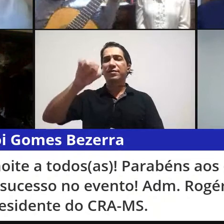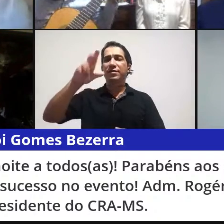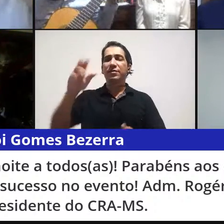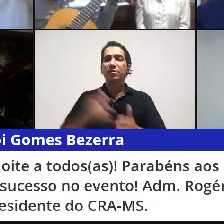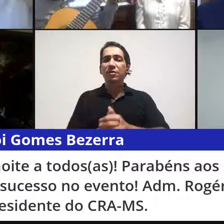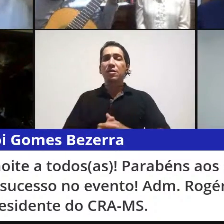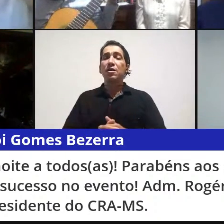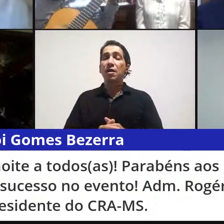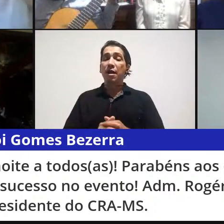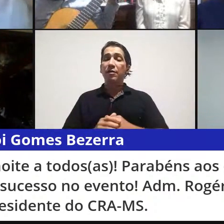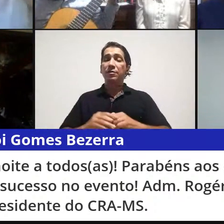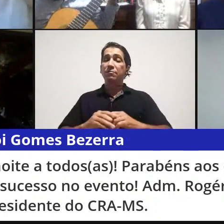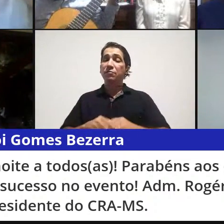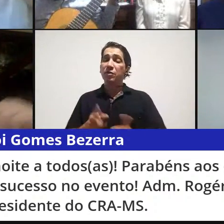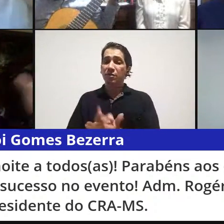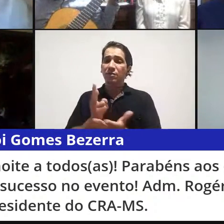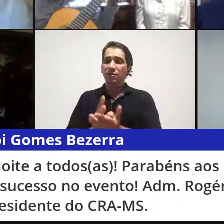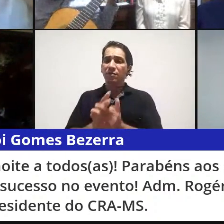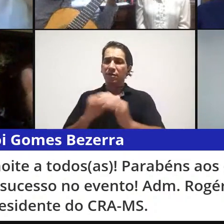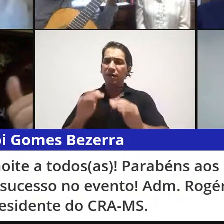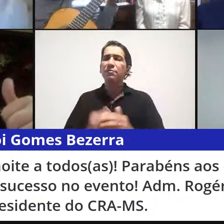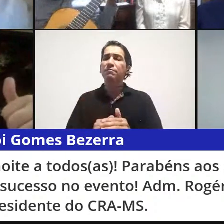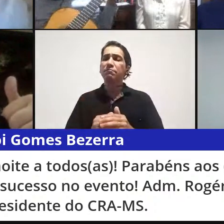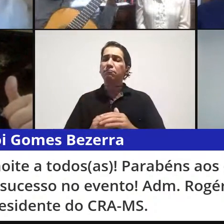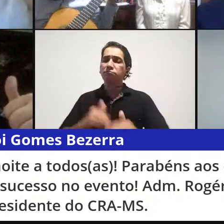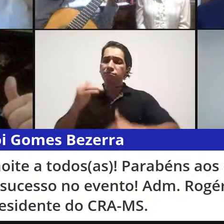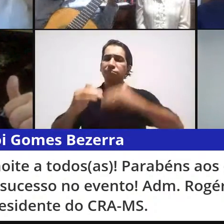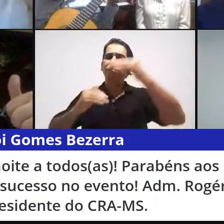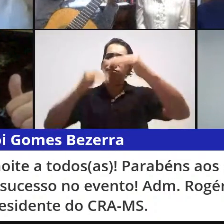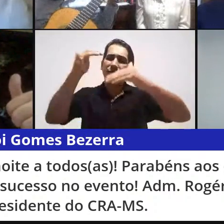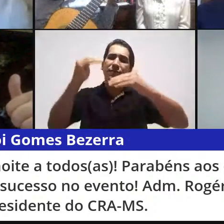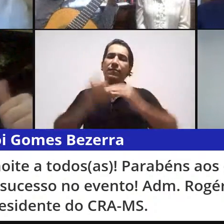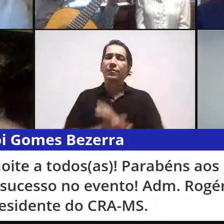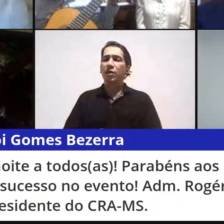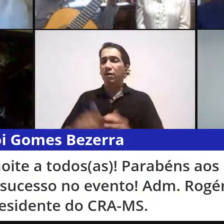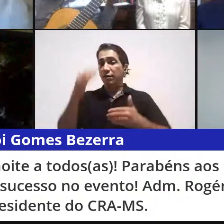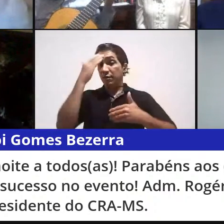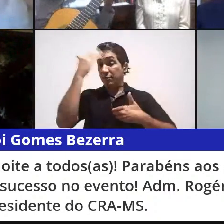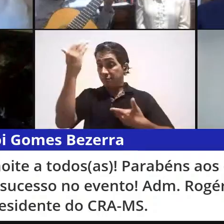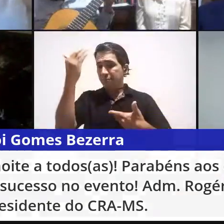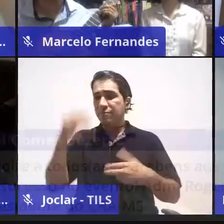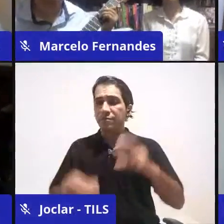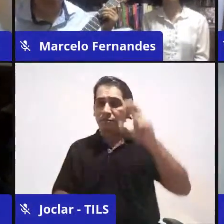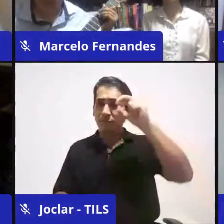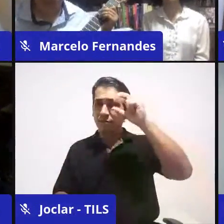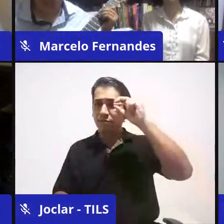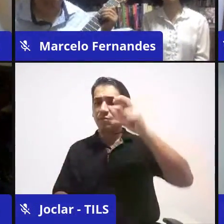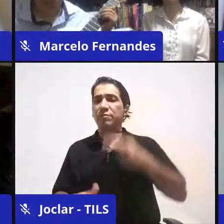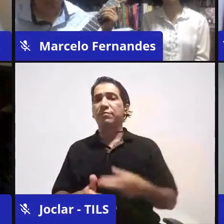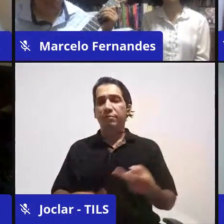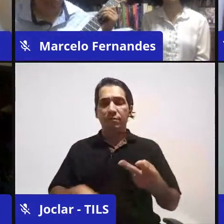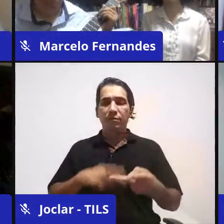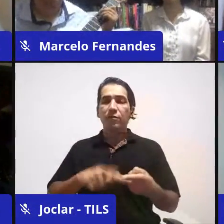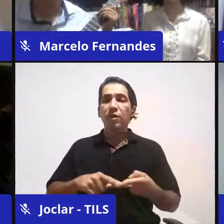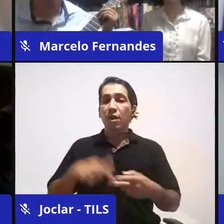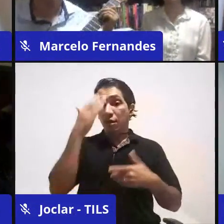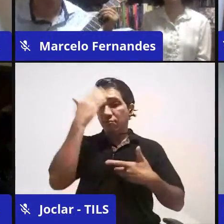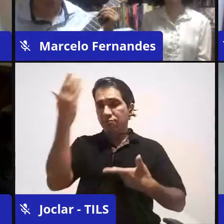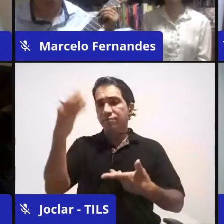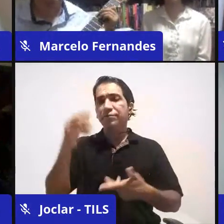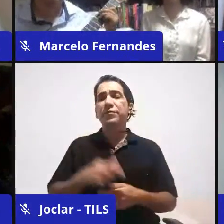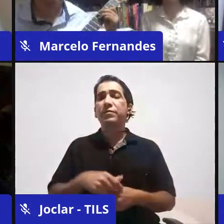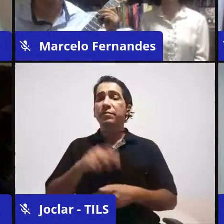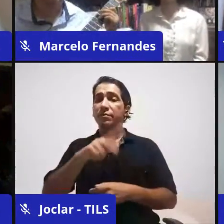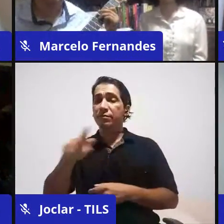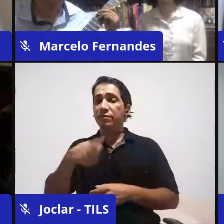universidade. Então, muito obrigado, professor Turini. Agradeço também ao professor Marco Antônio,